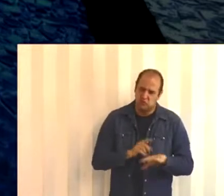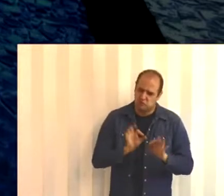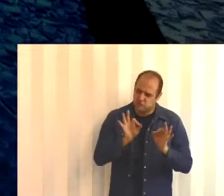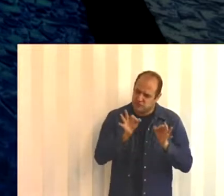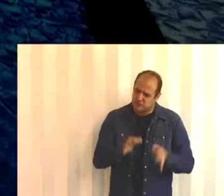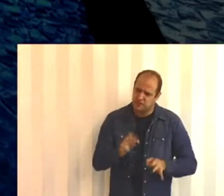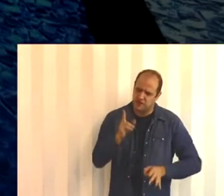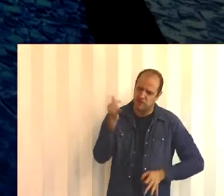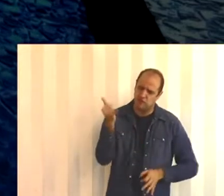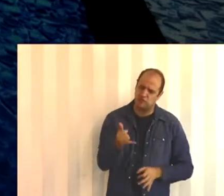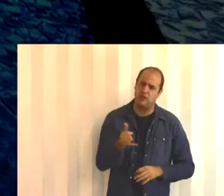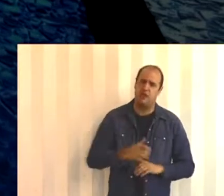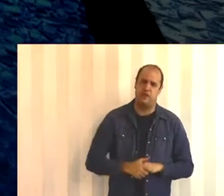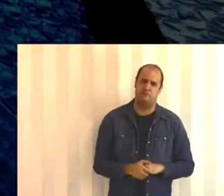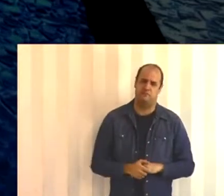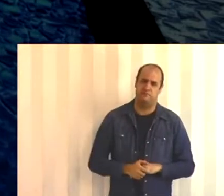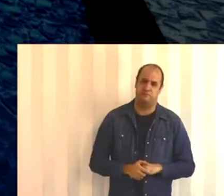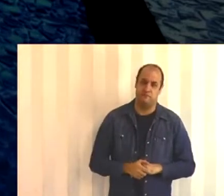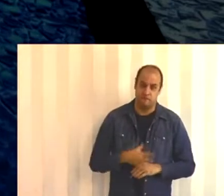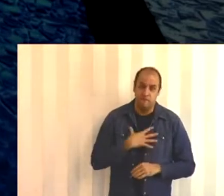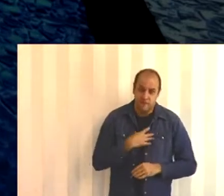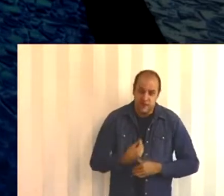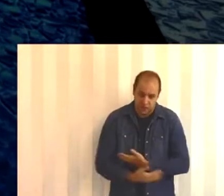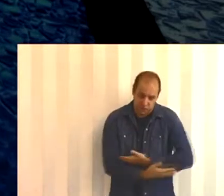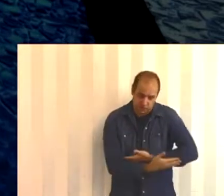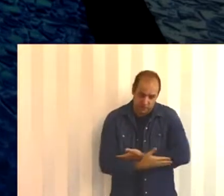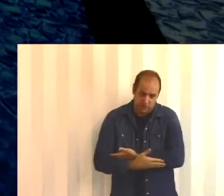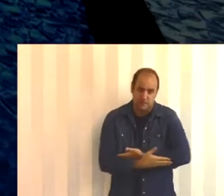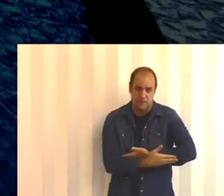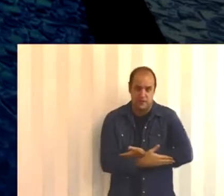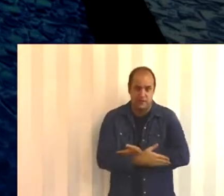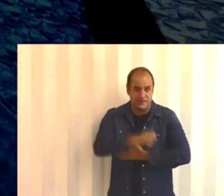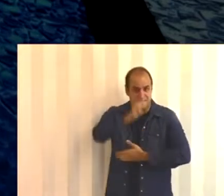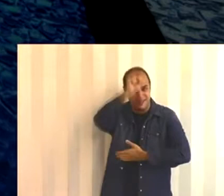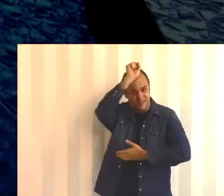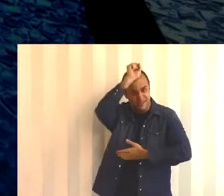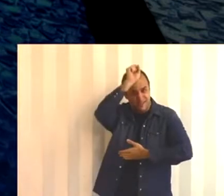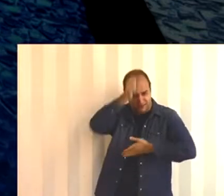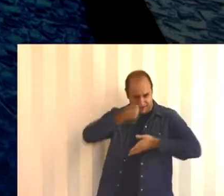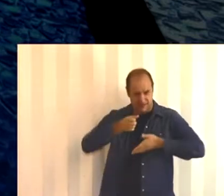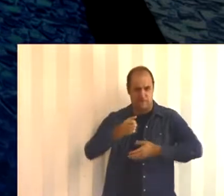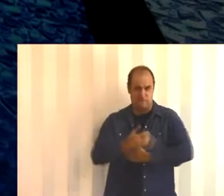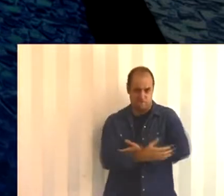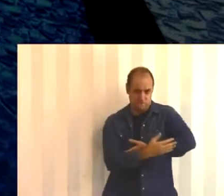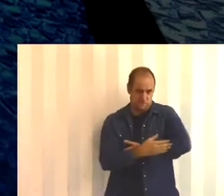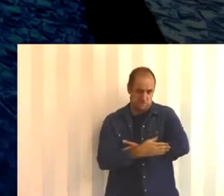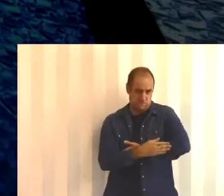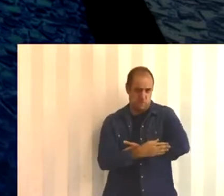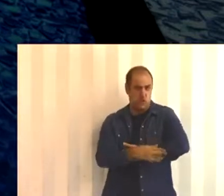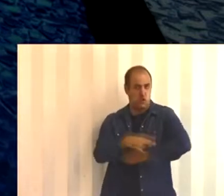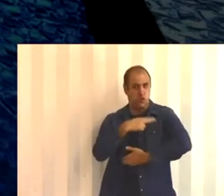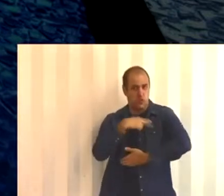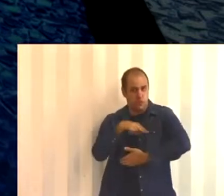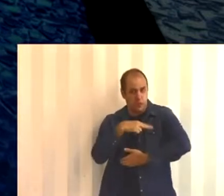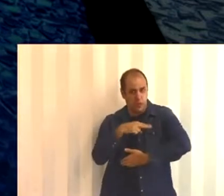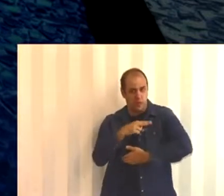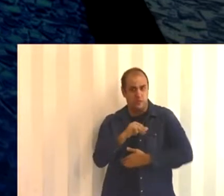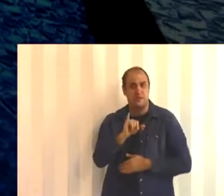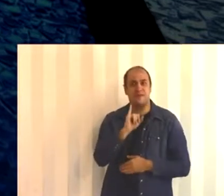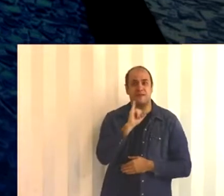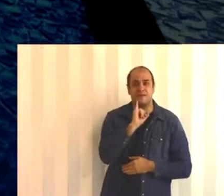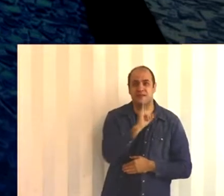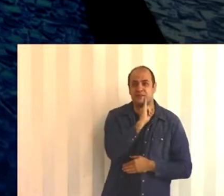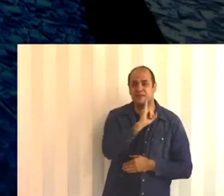Deus lhe falara. Ao filho que lhe nasceu, que Sara lhe dera à luz, pôs Abraão o nome de